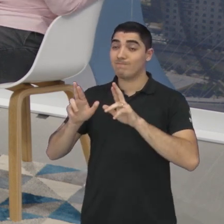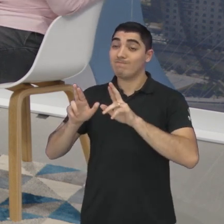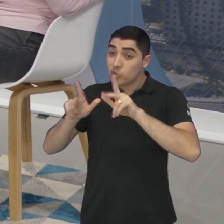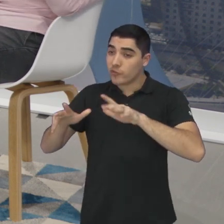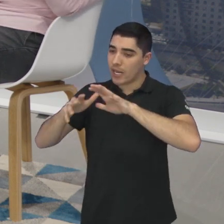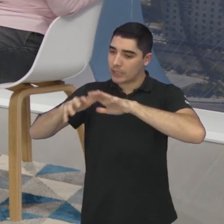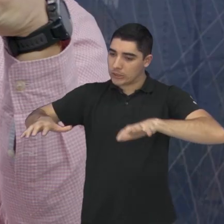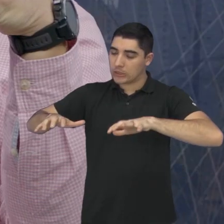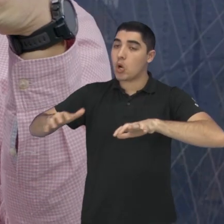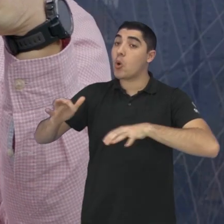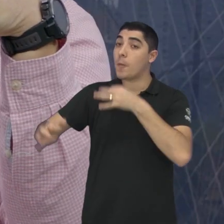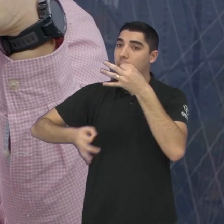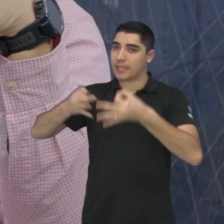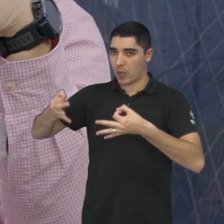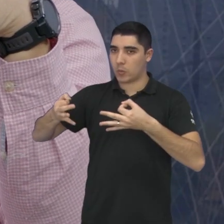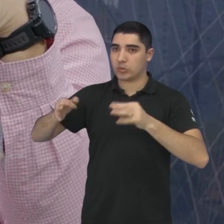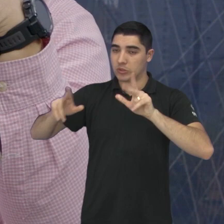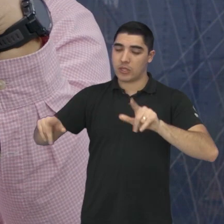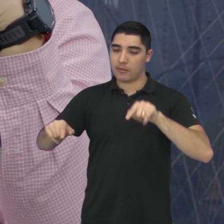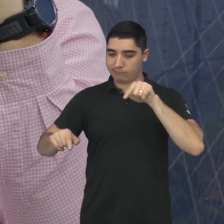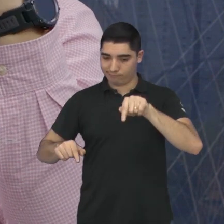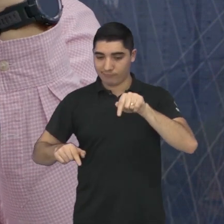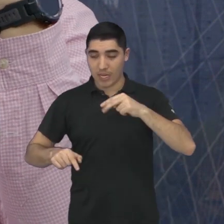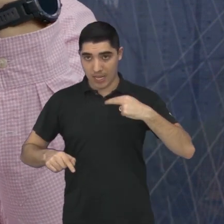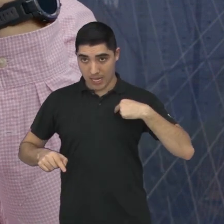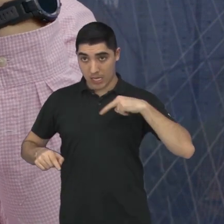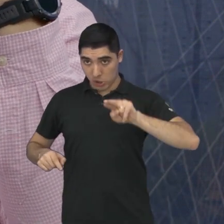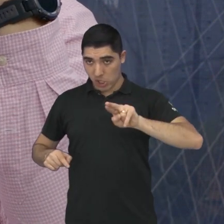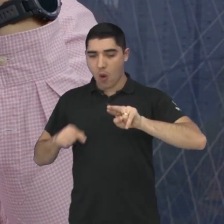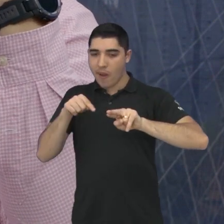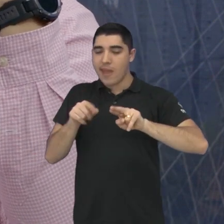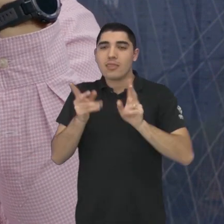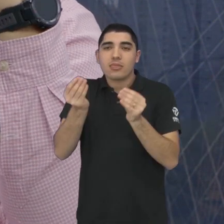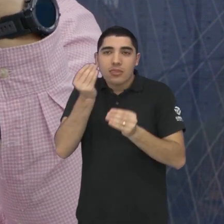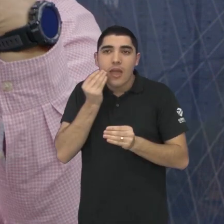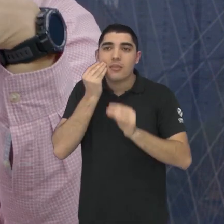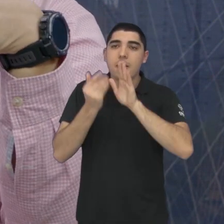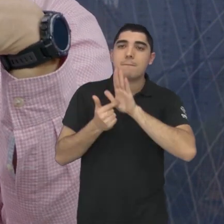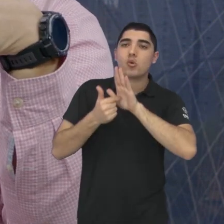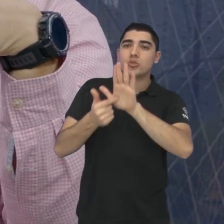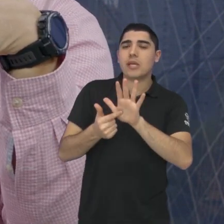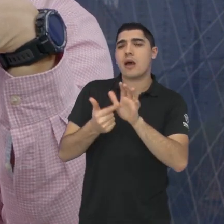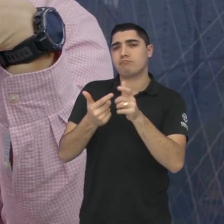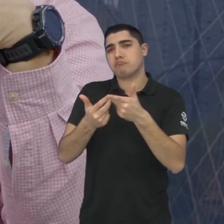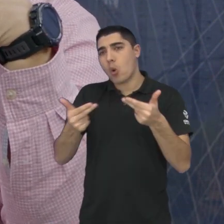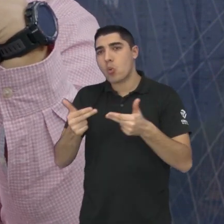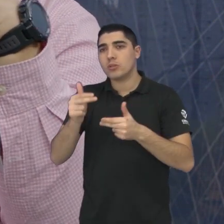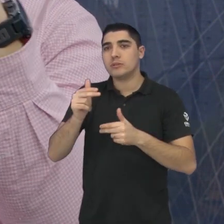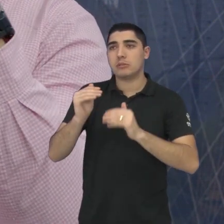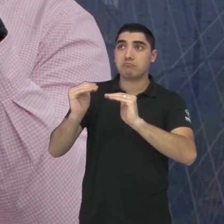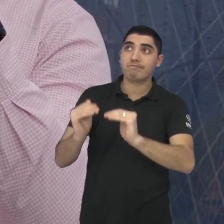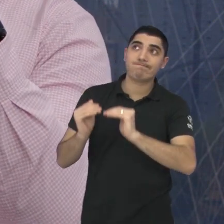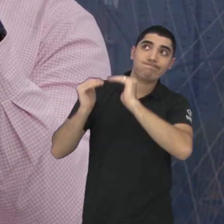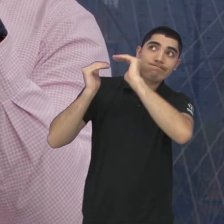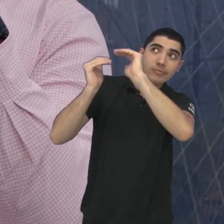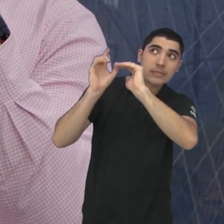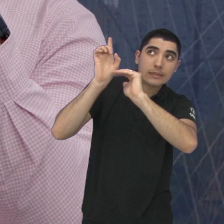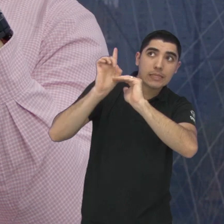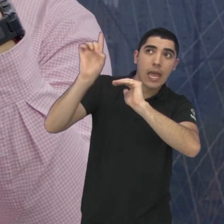maneiras muito distintas de ver o mundo, né? Uhum. A religião, ela tenta acessar o divino e ela